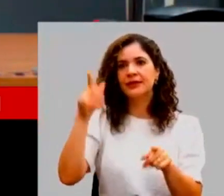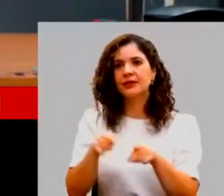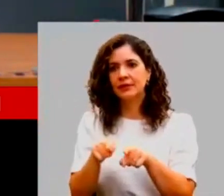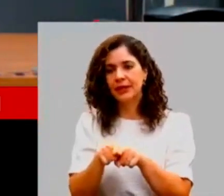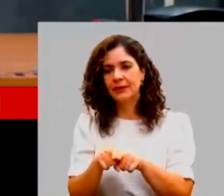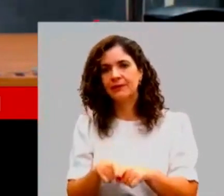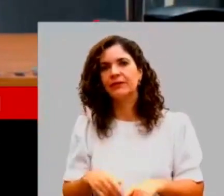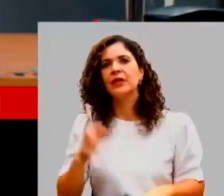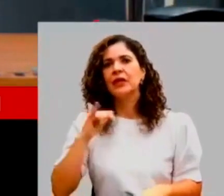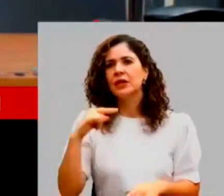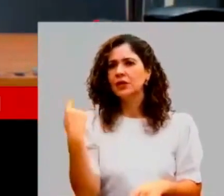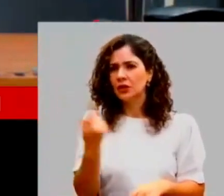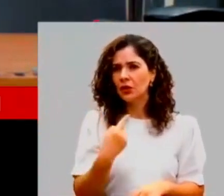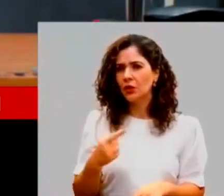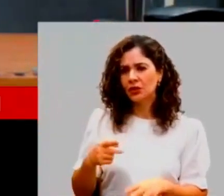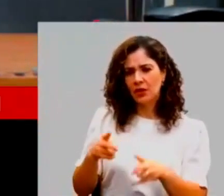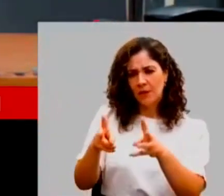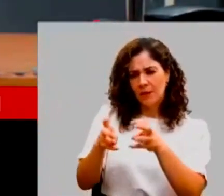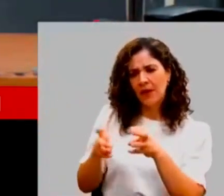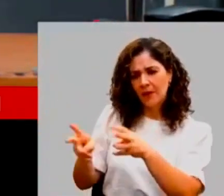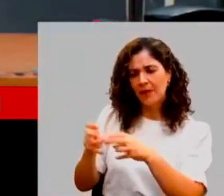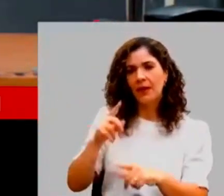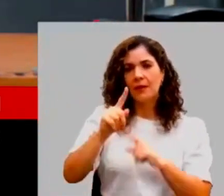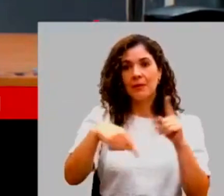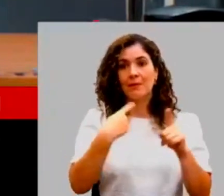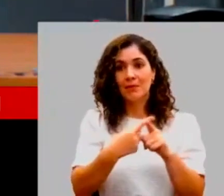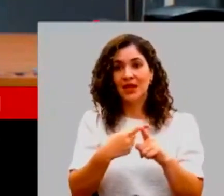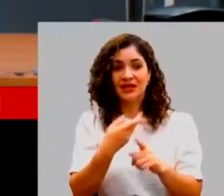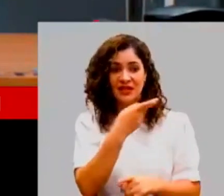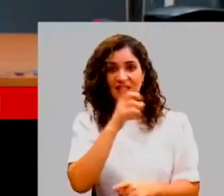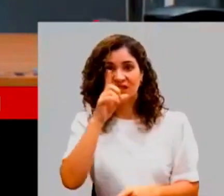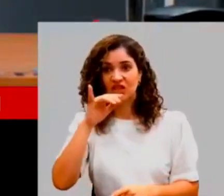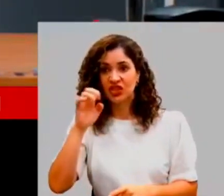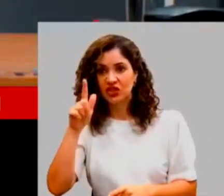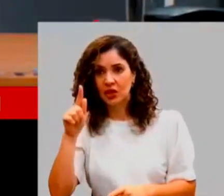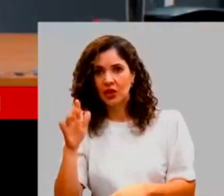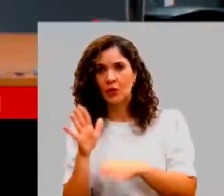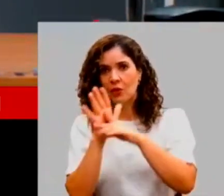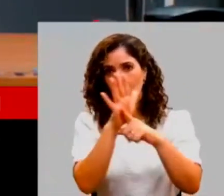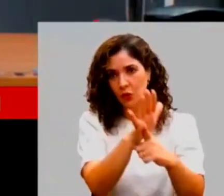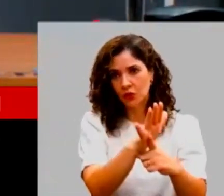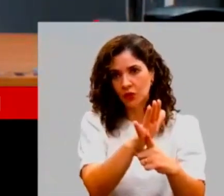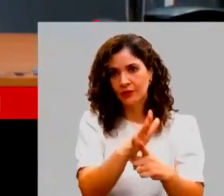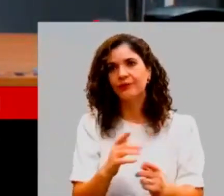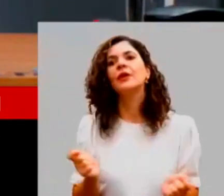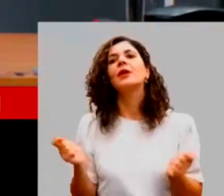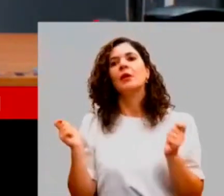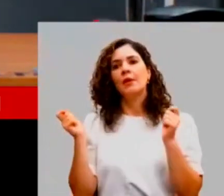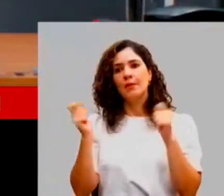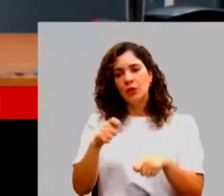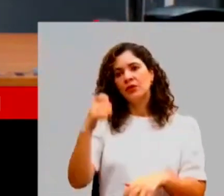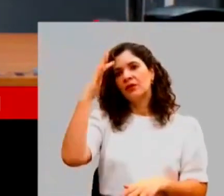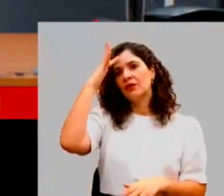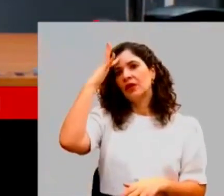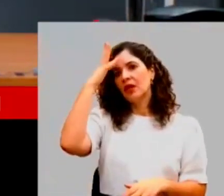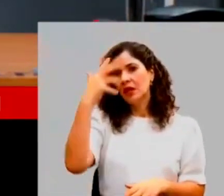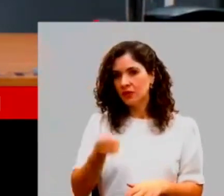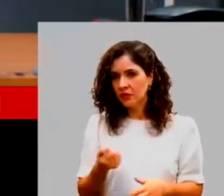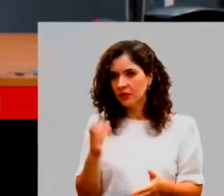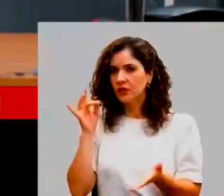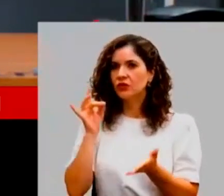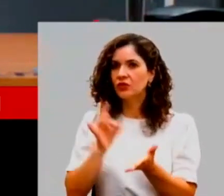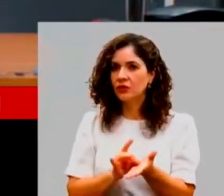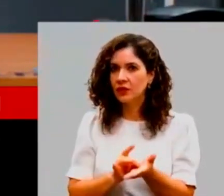e cruzarmos com as que o Diego nos apresentou uma saída possível e real que enfrente o